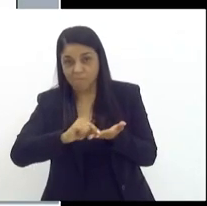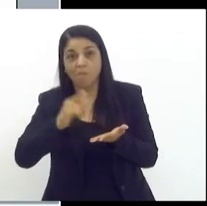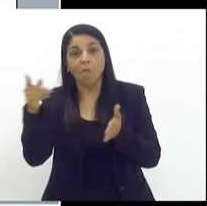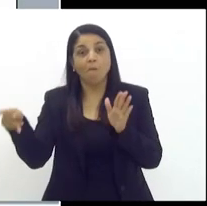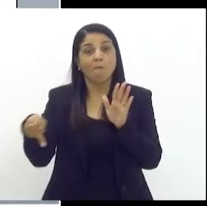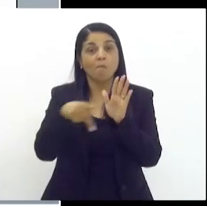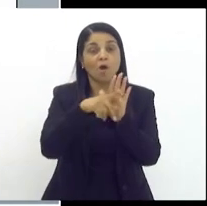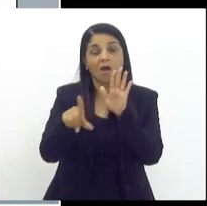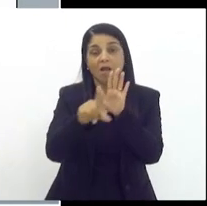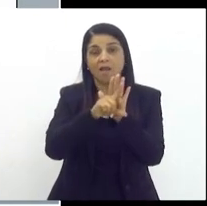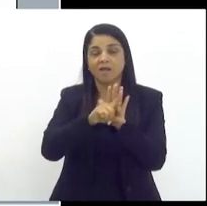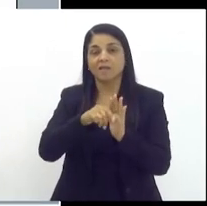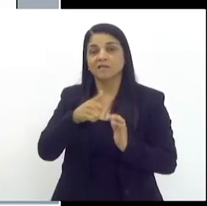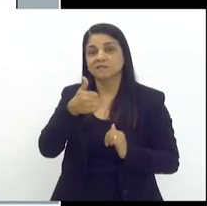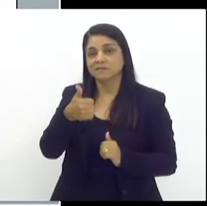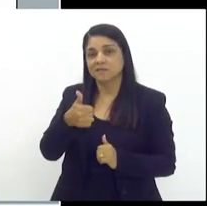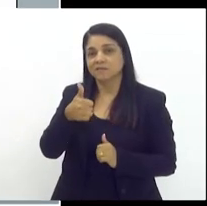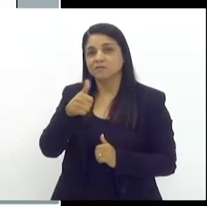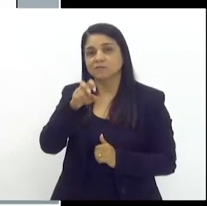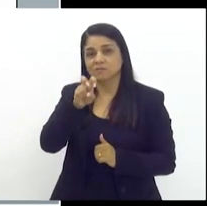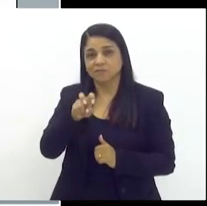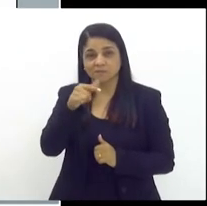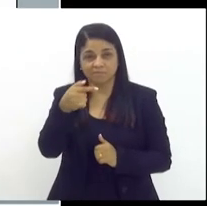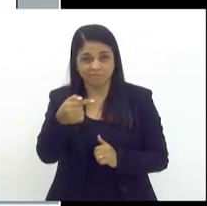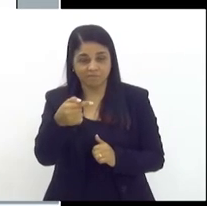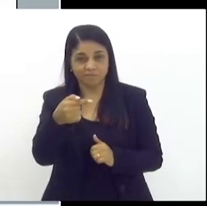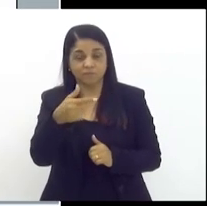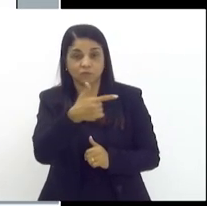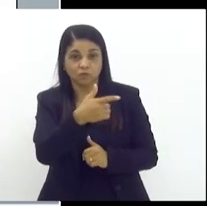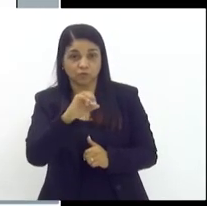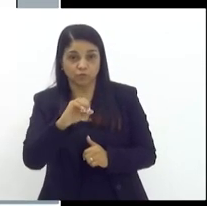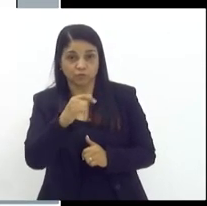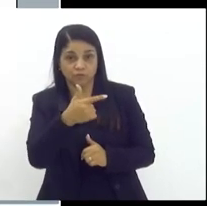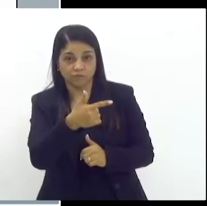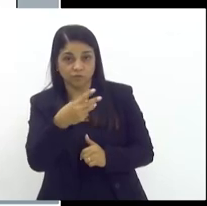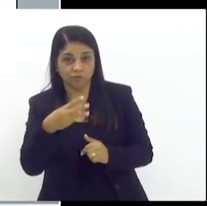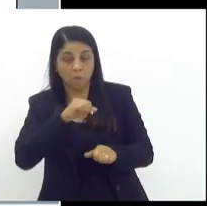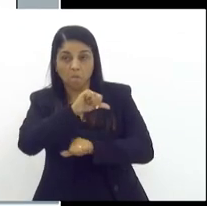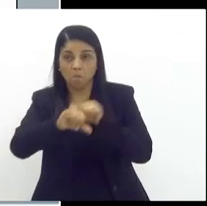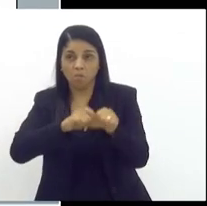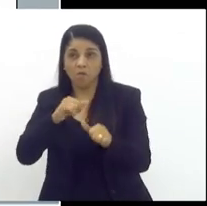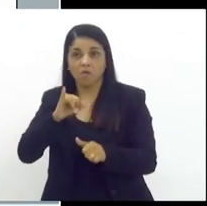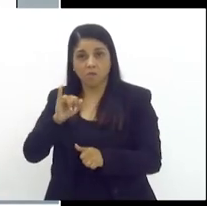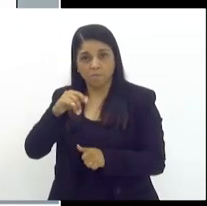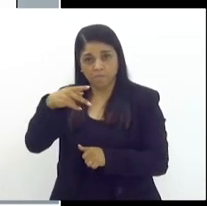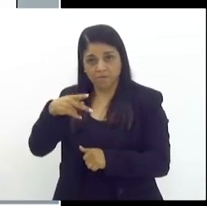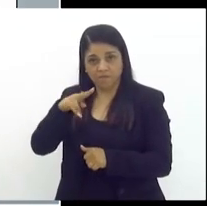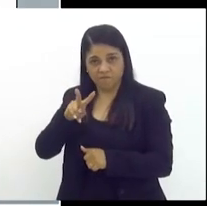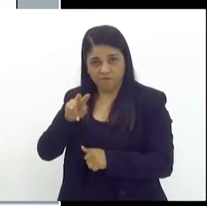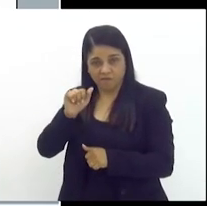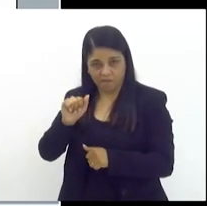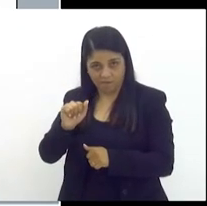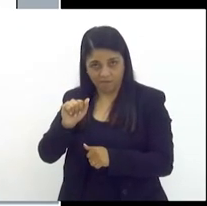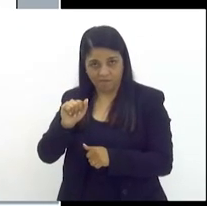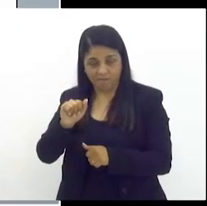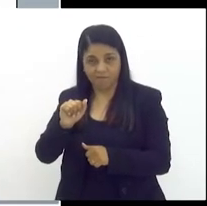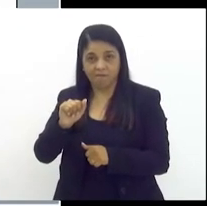2023 para modificar a lei do IPVA para a gente cobrar sobre embarcações e